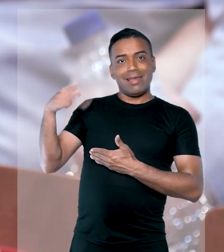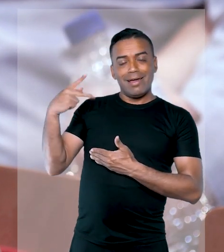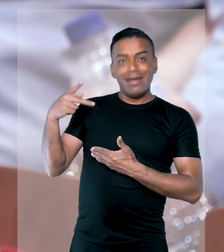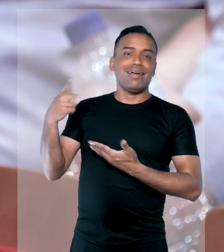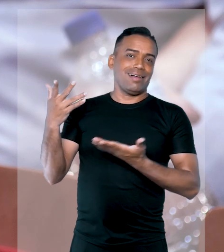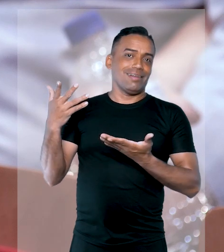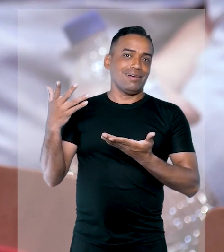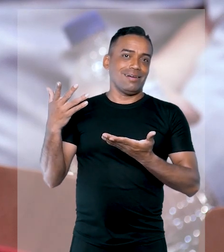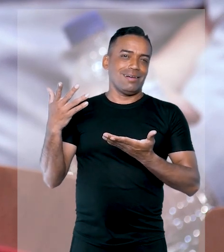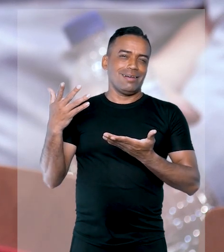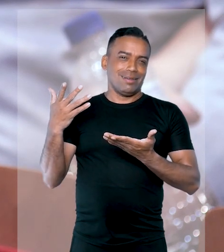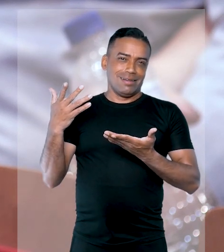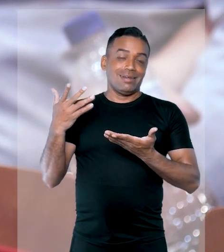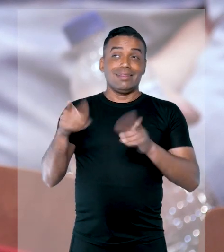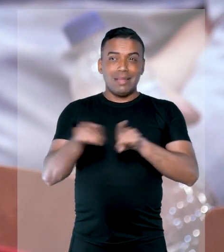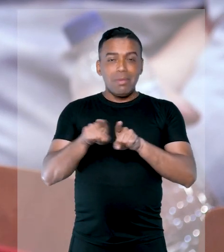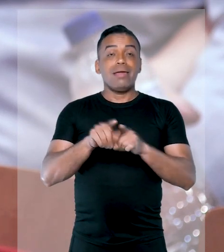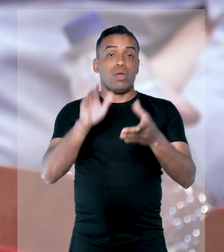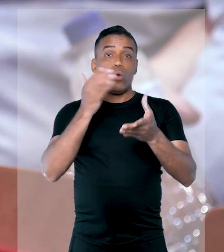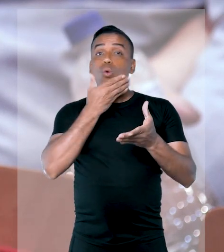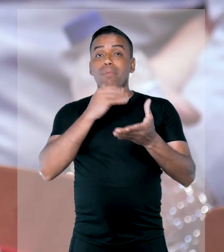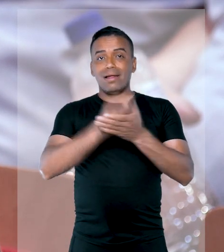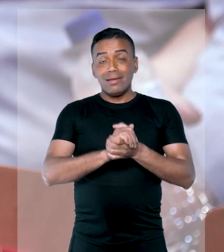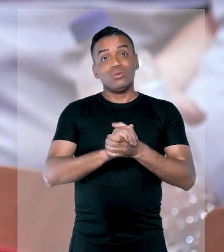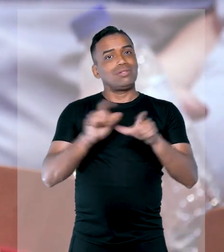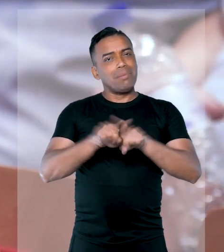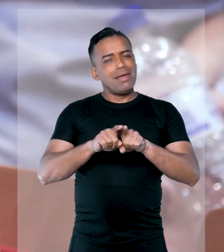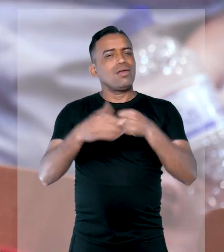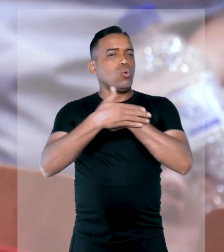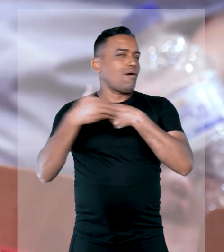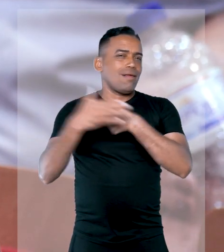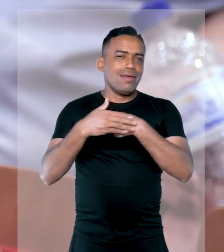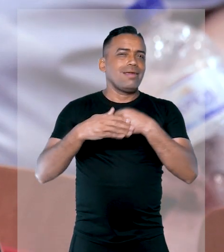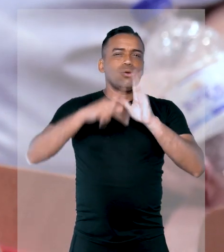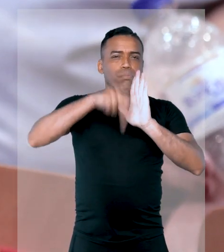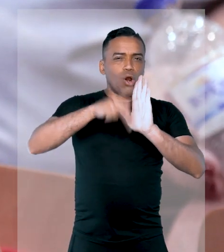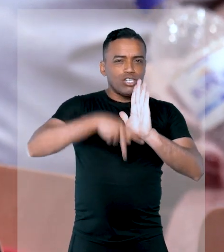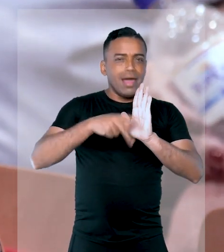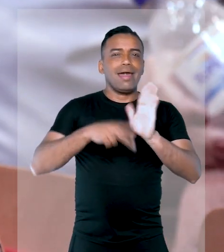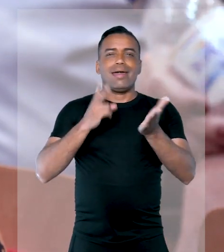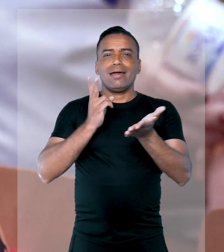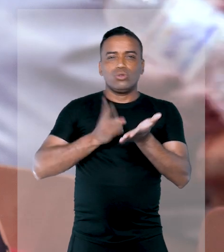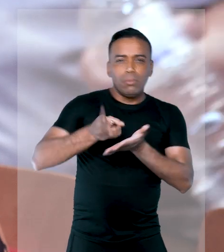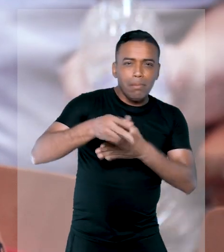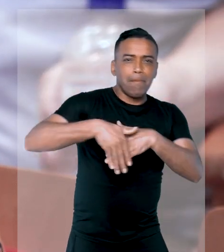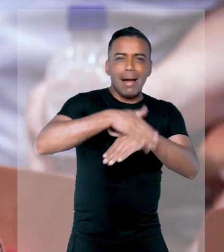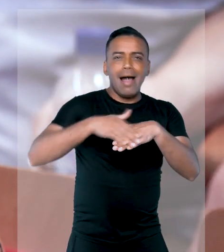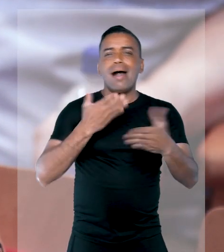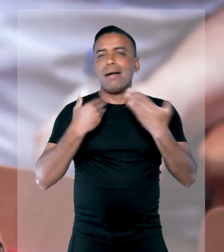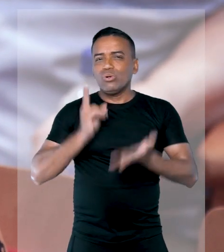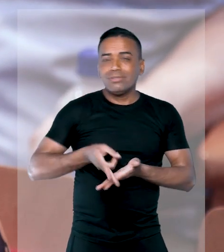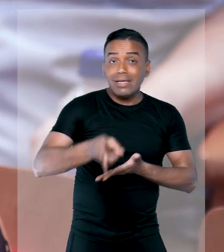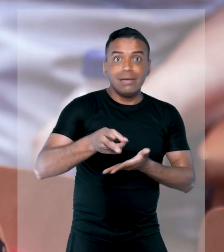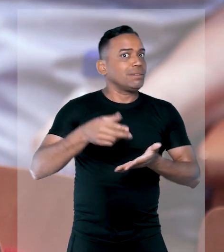Giovanni também, a alegria e o carinho do Sempre o Papo, né? Uma equipe tão bacana de trabalhar,